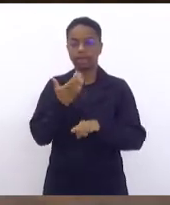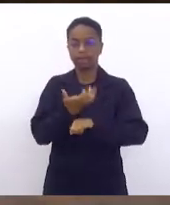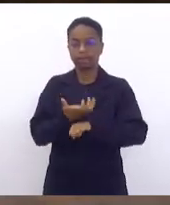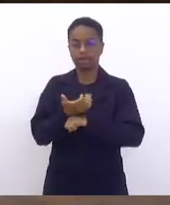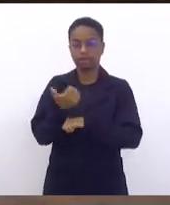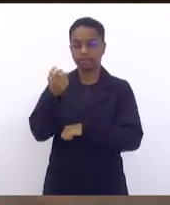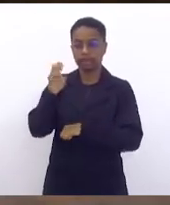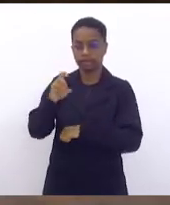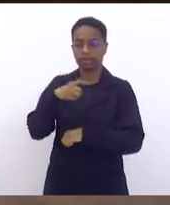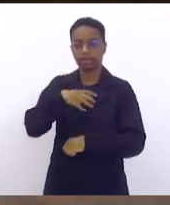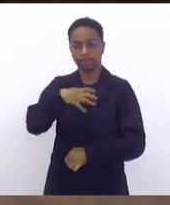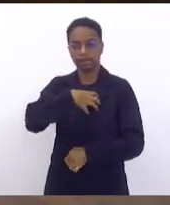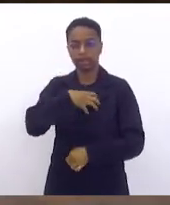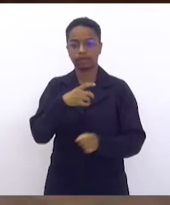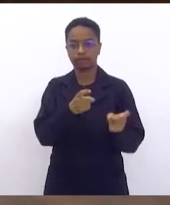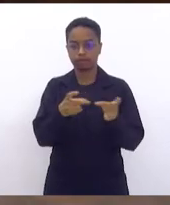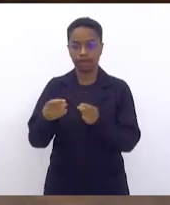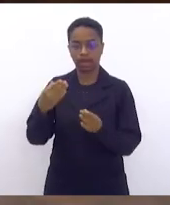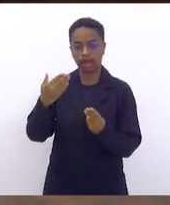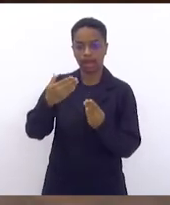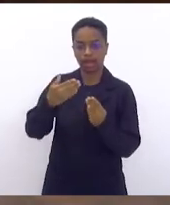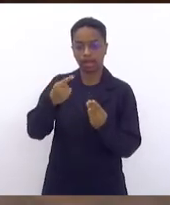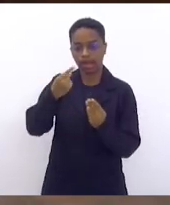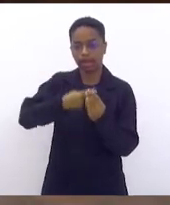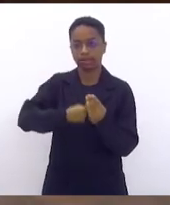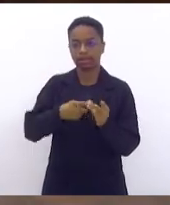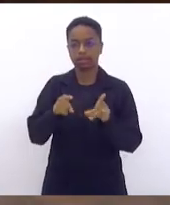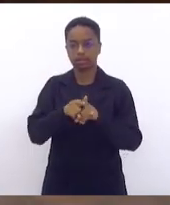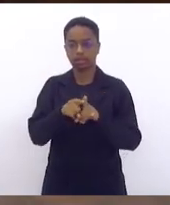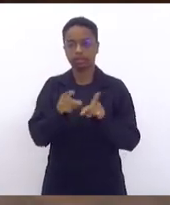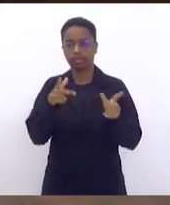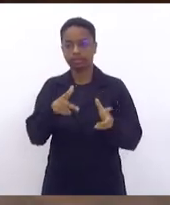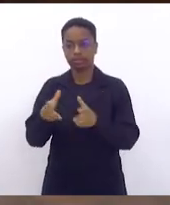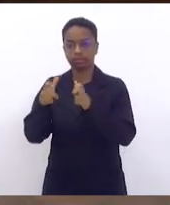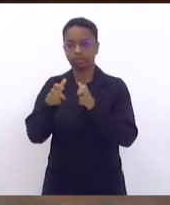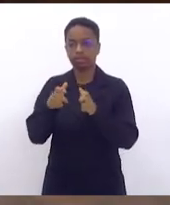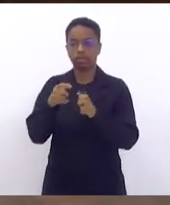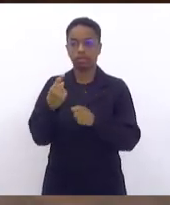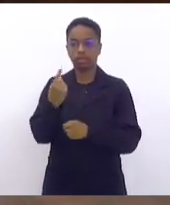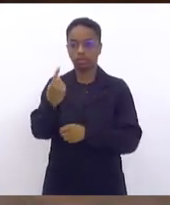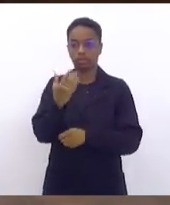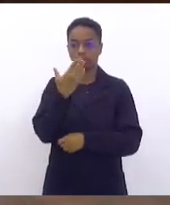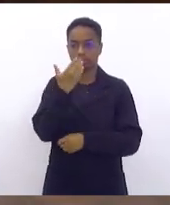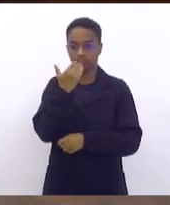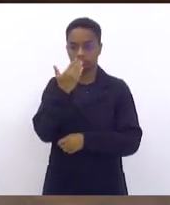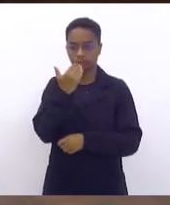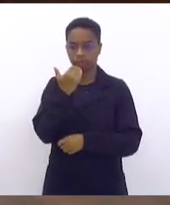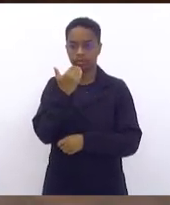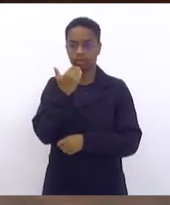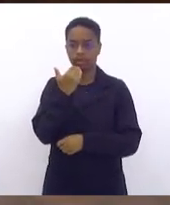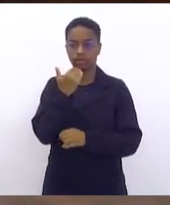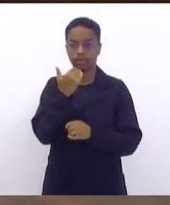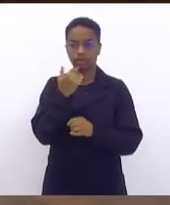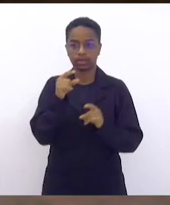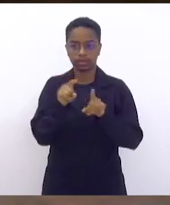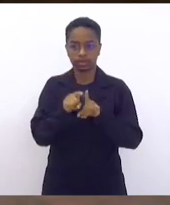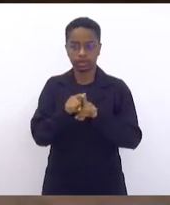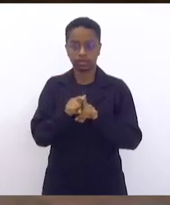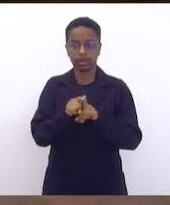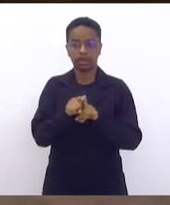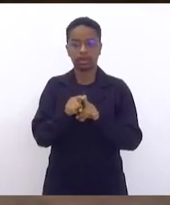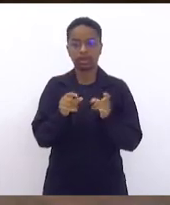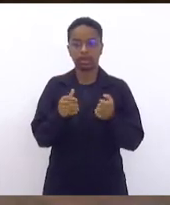Baianas do Acarajé também fazendo com que o reconhecimento de um alimento que alimenta também a